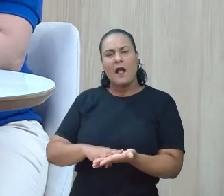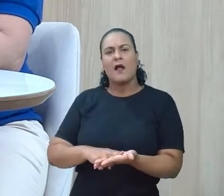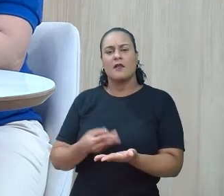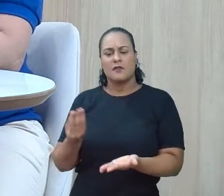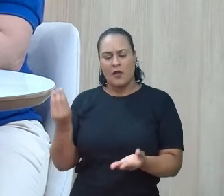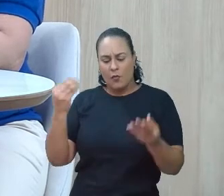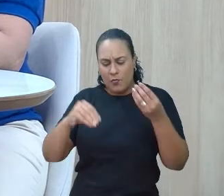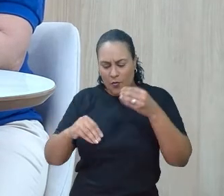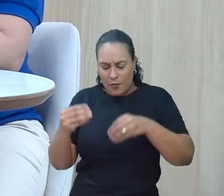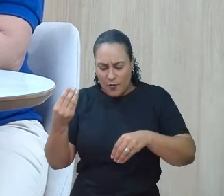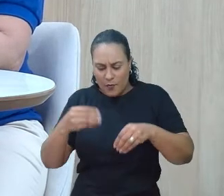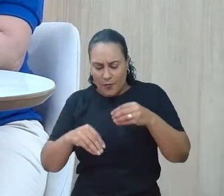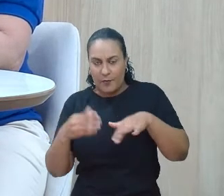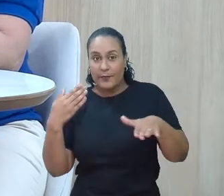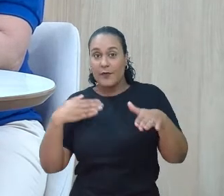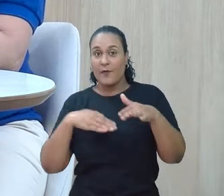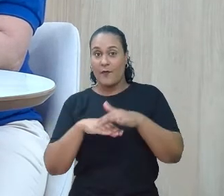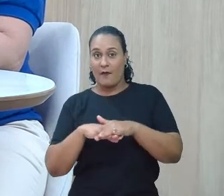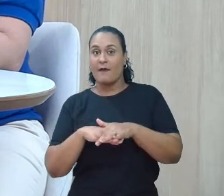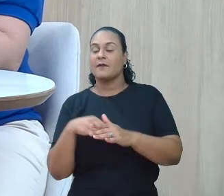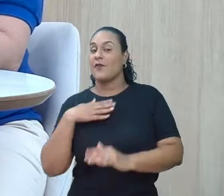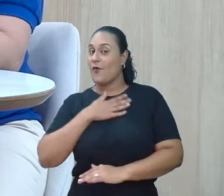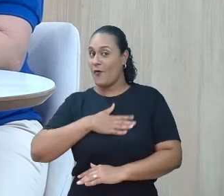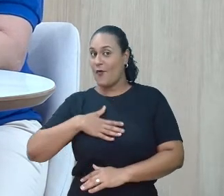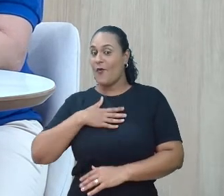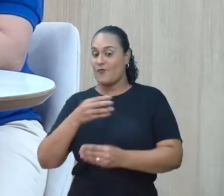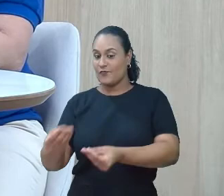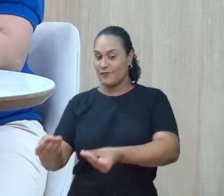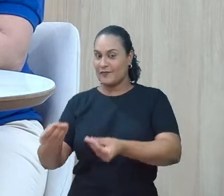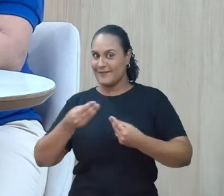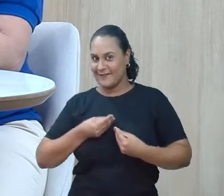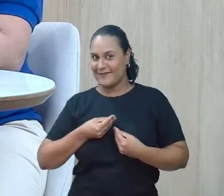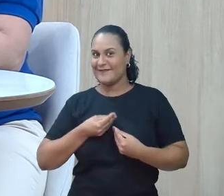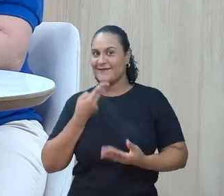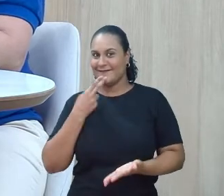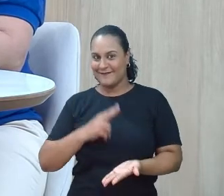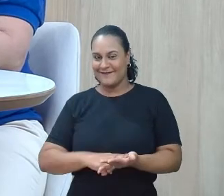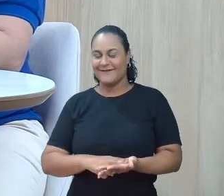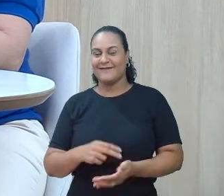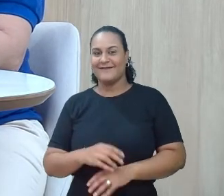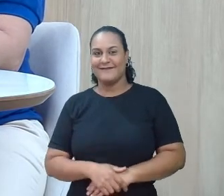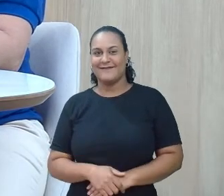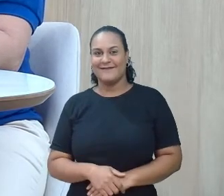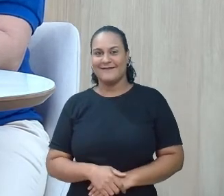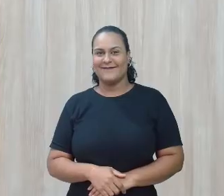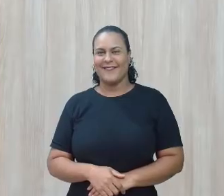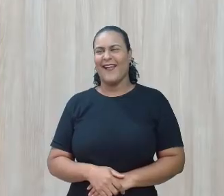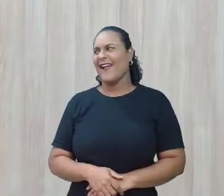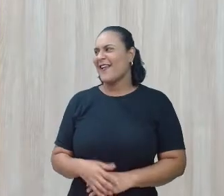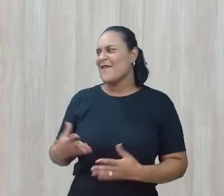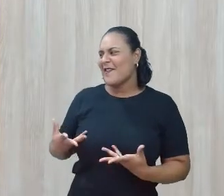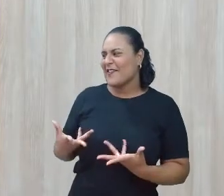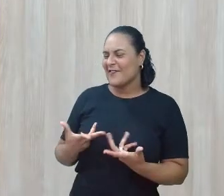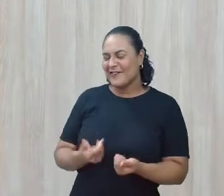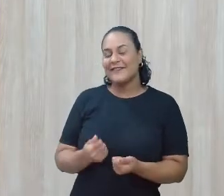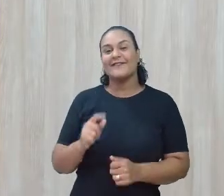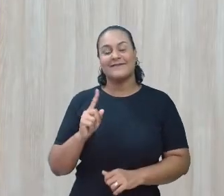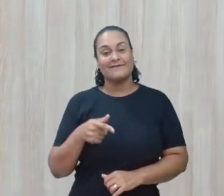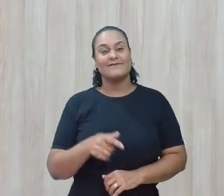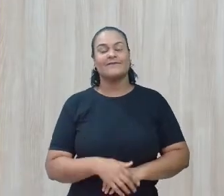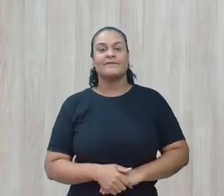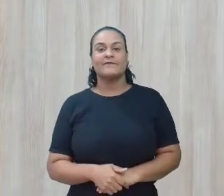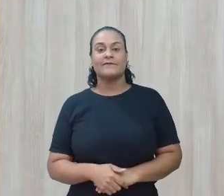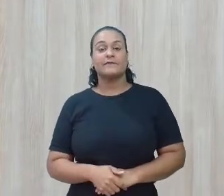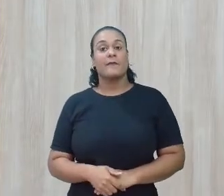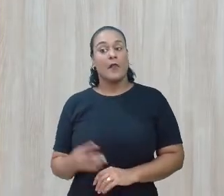vida. Eu gosto de receber carta, tá? Então, amo carta. Que lindeza! É isso, gente. A gente que